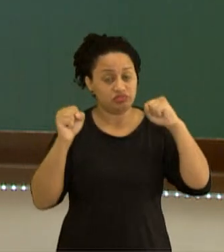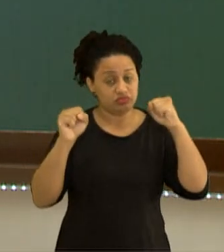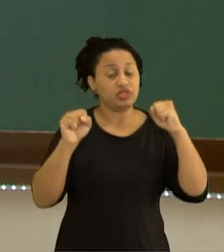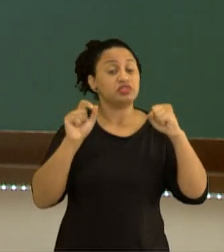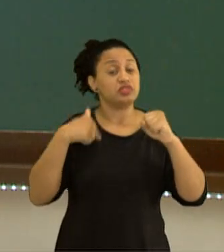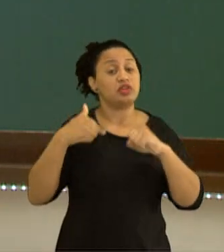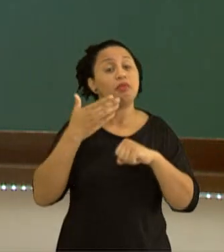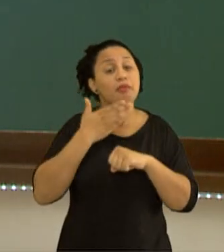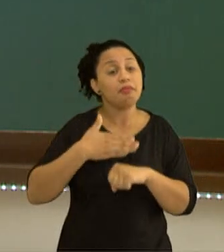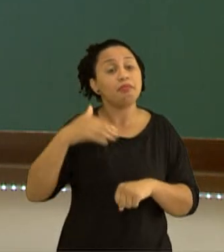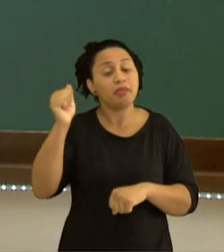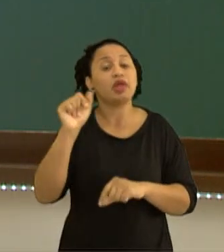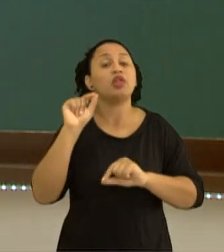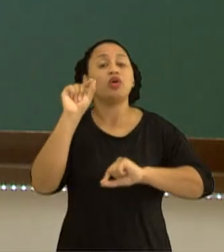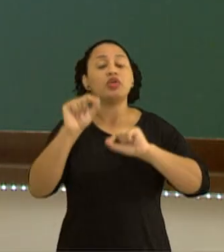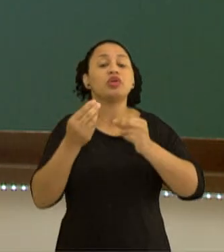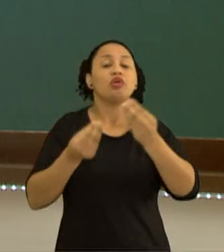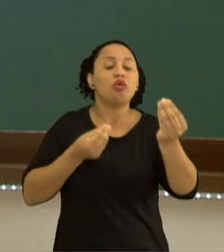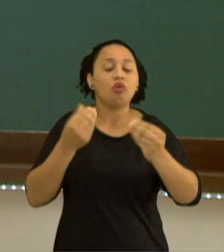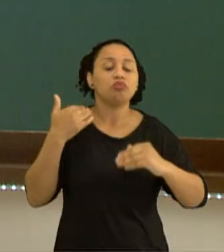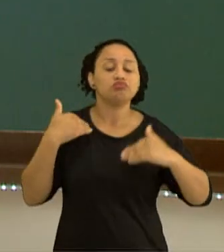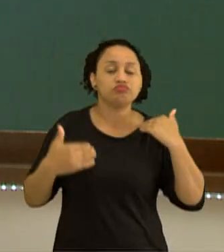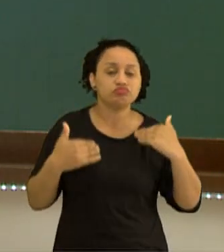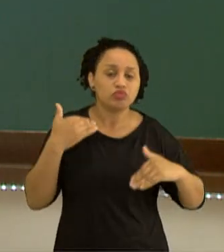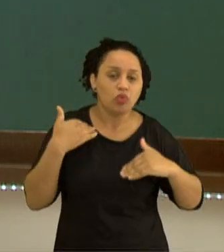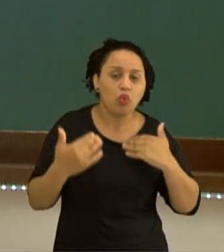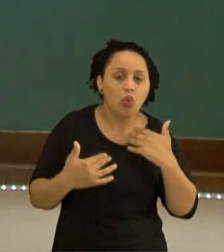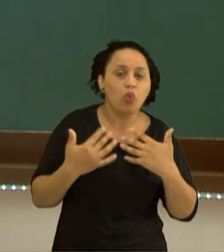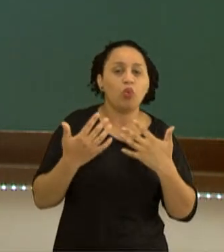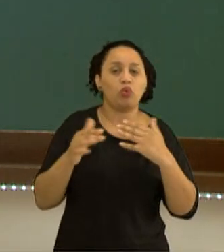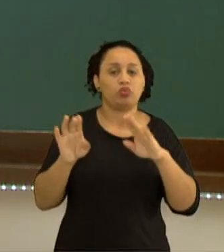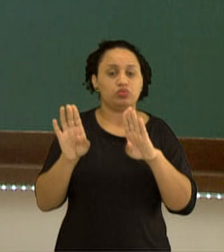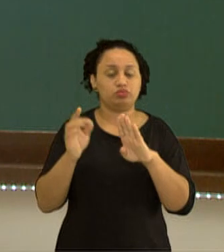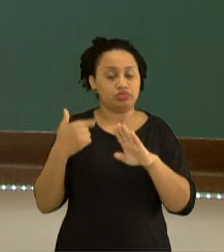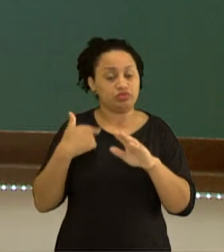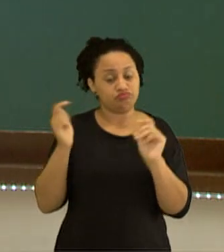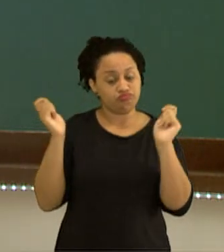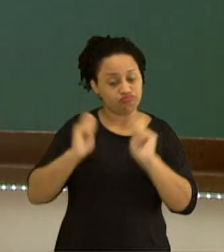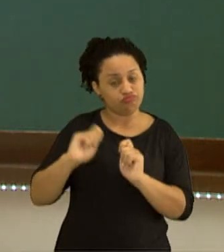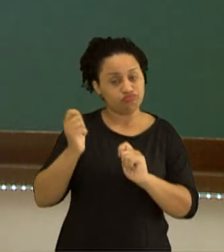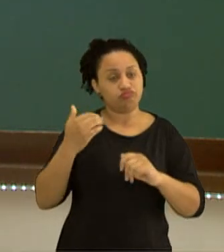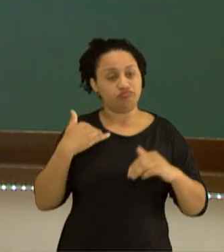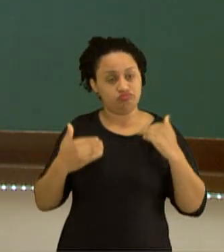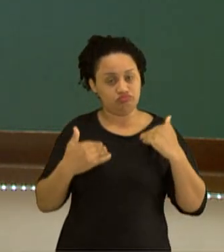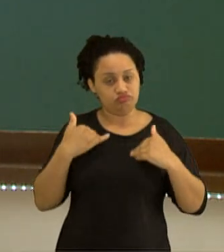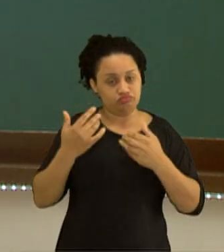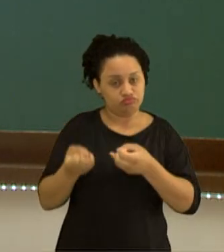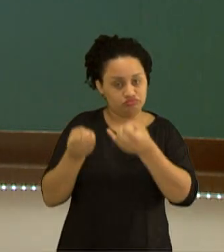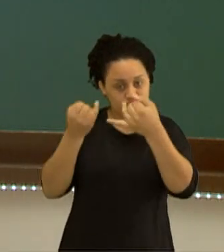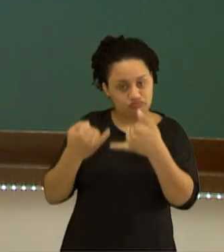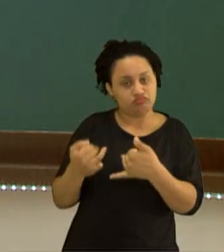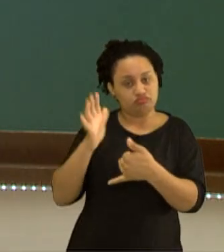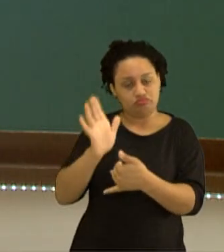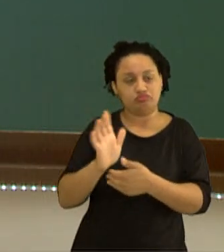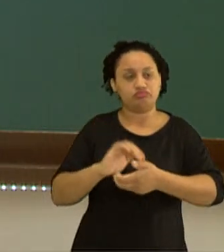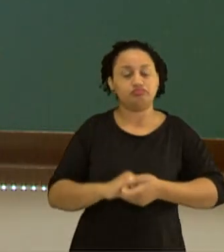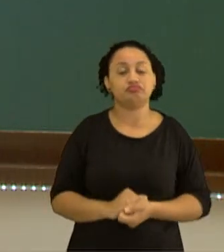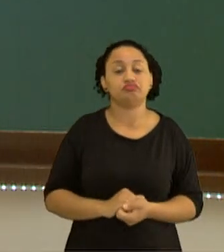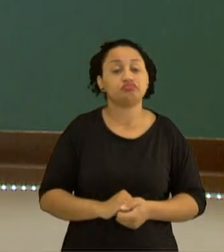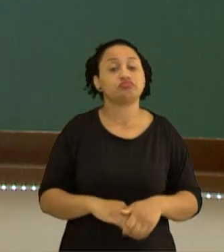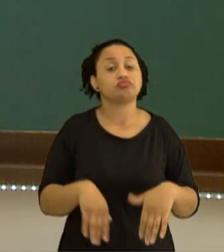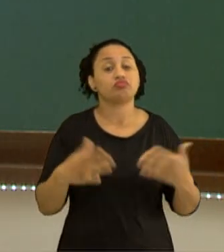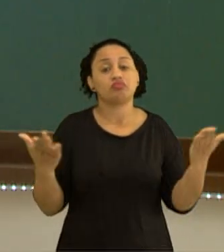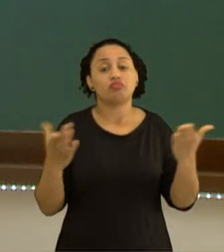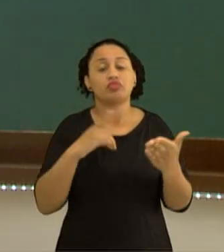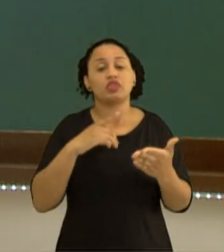que buscam essa melhora das condições físicas do corpo, que são as aptidões físicas que falamos anteriormente. E aqui temos alguns